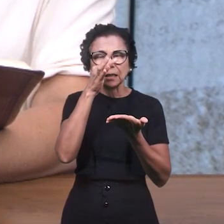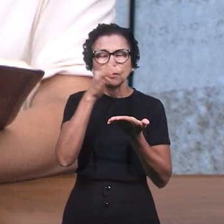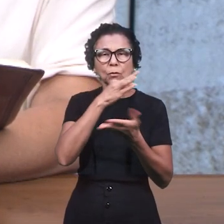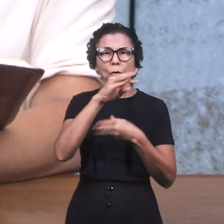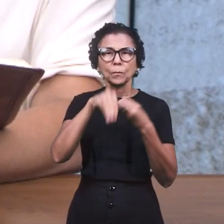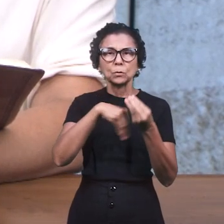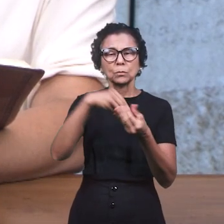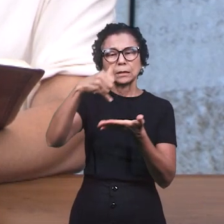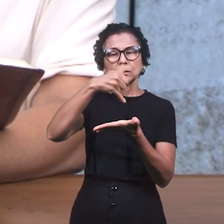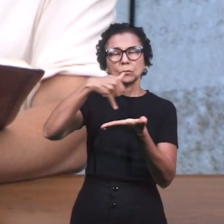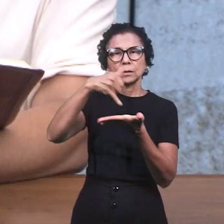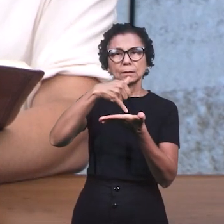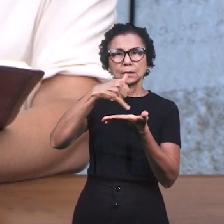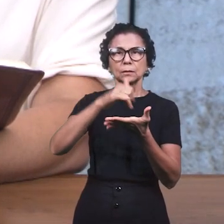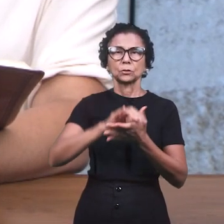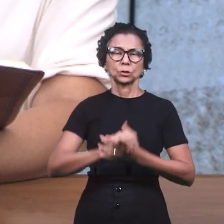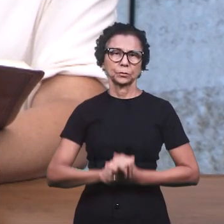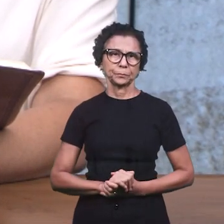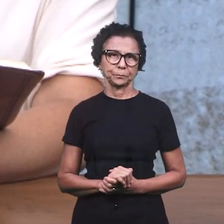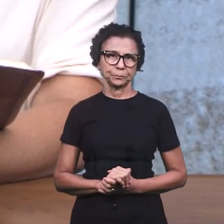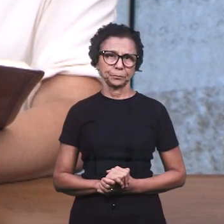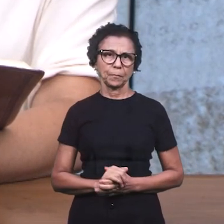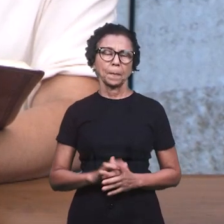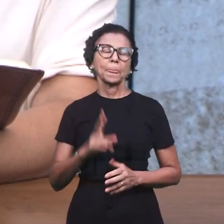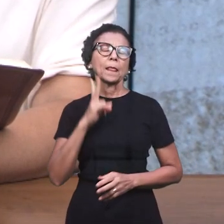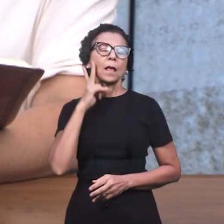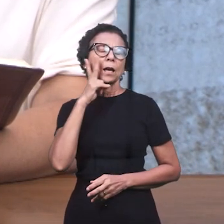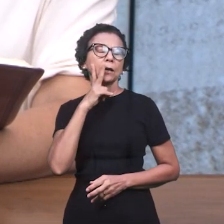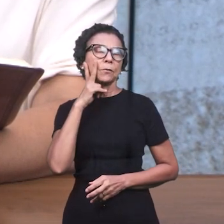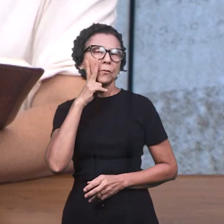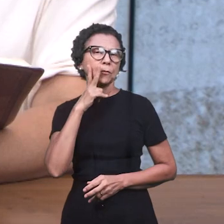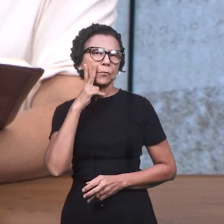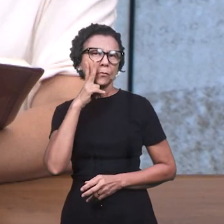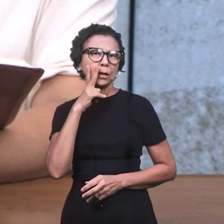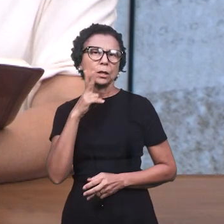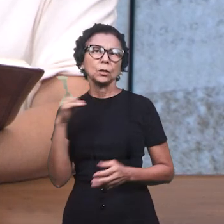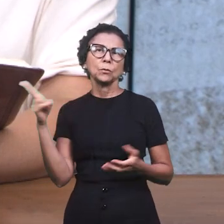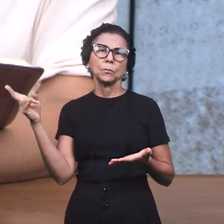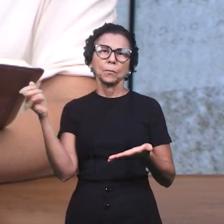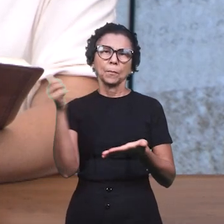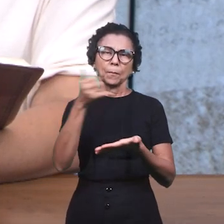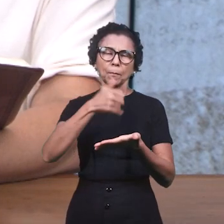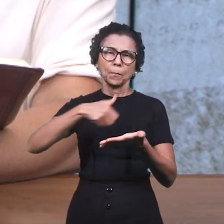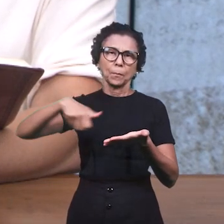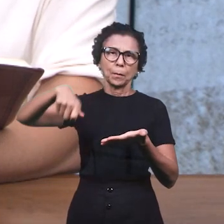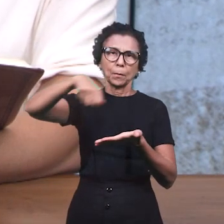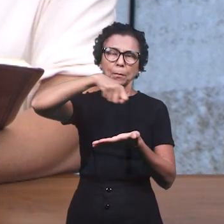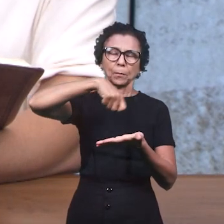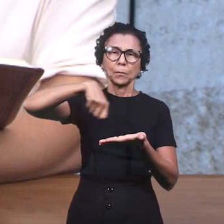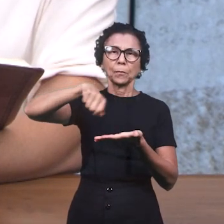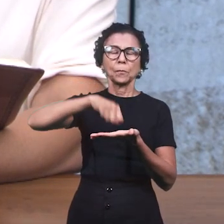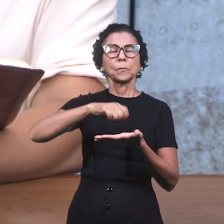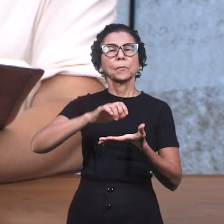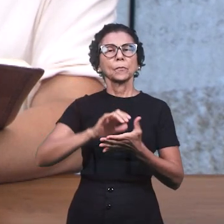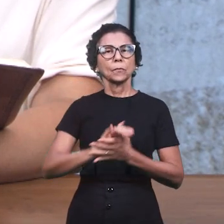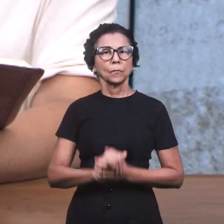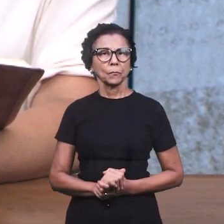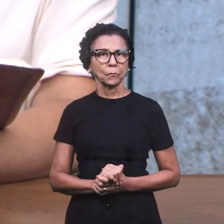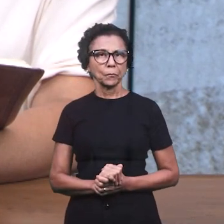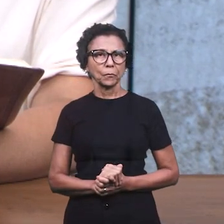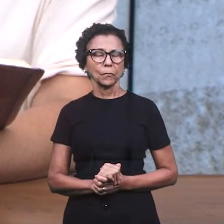de azeite. E de vinho para libação preparareis a 4ª parte de um hin